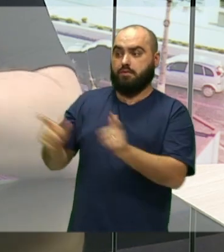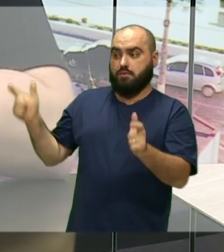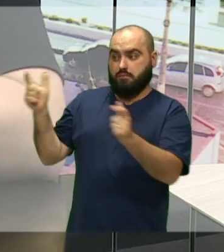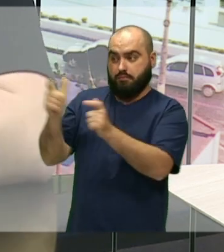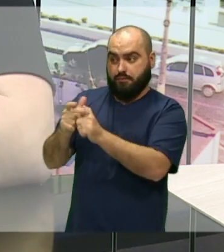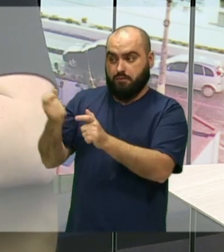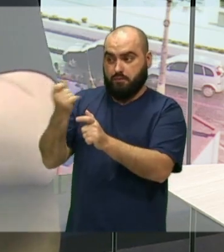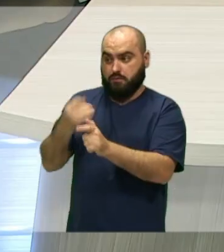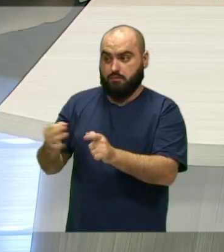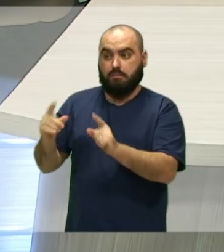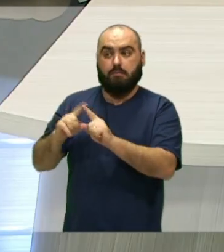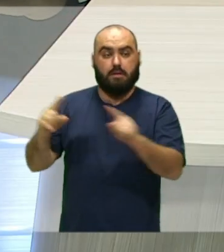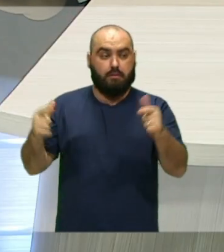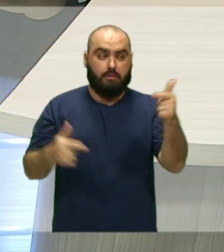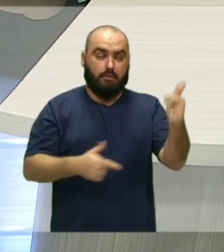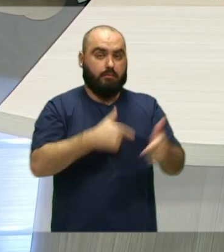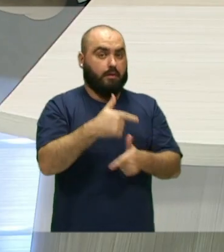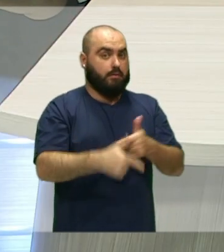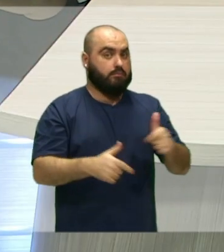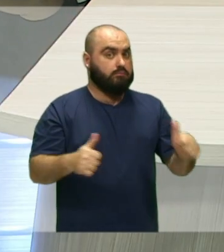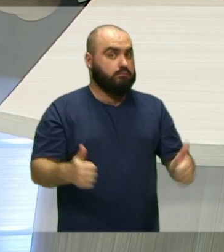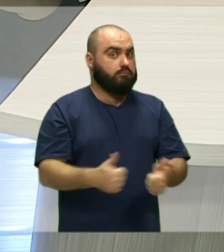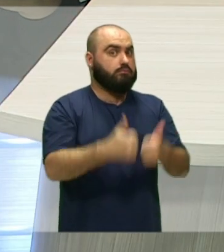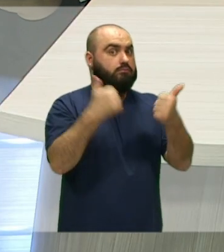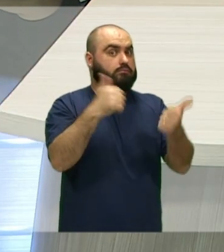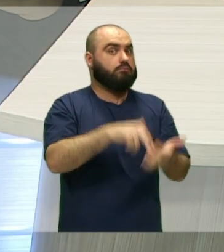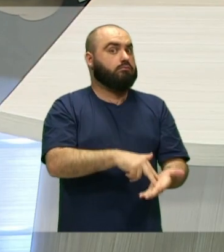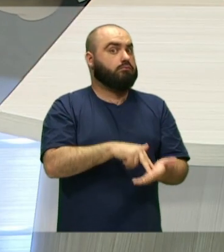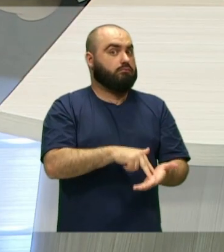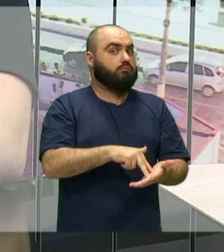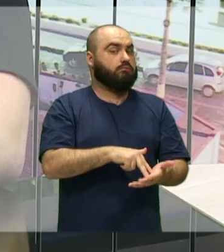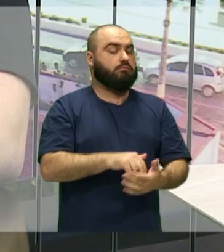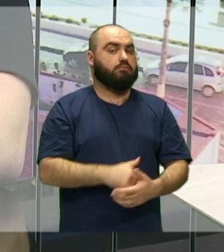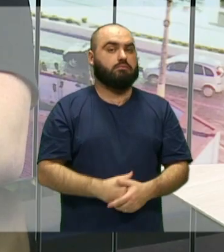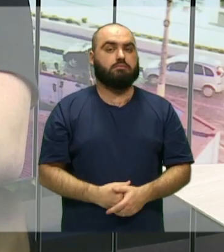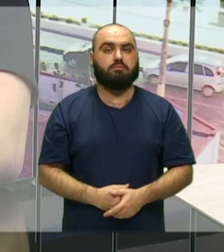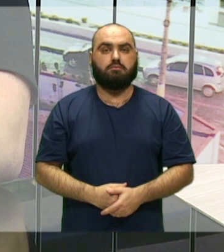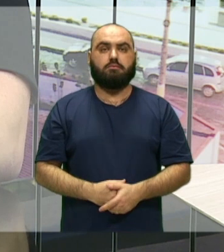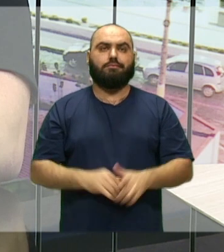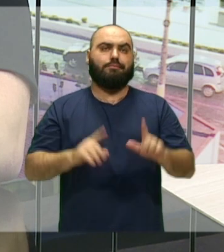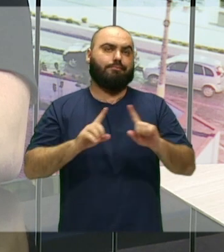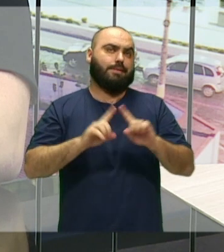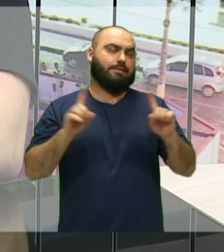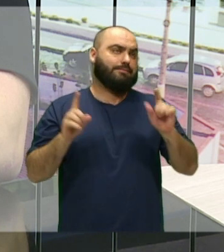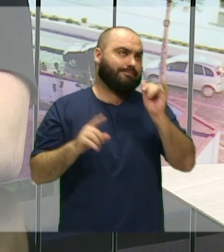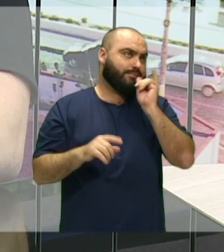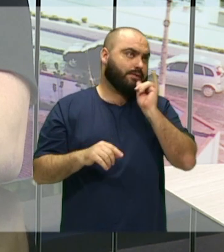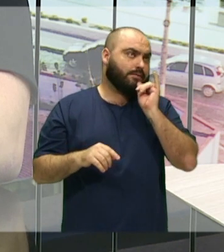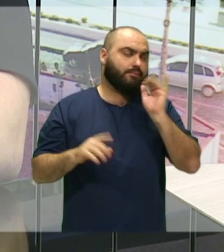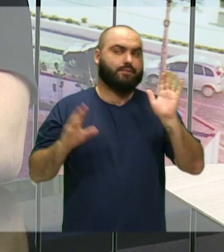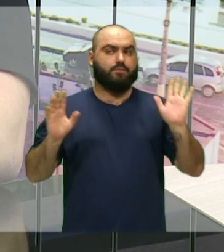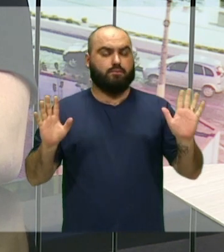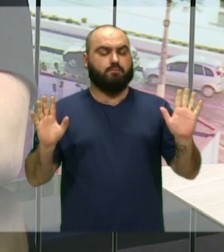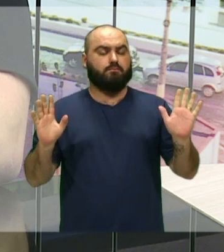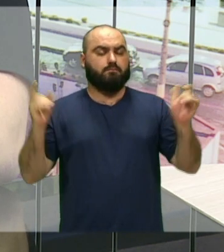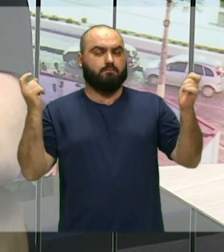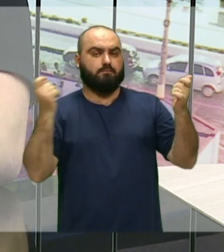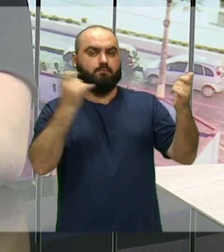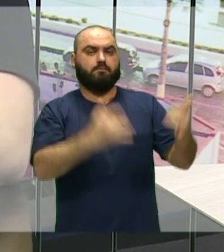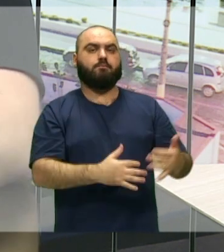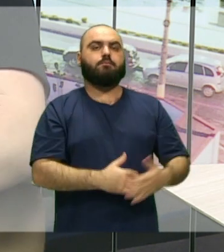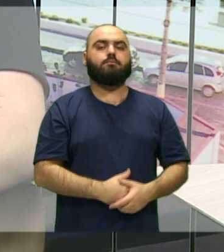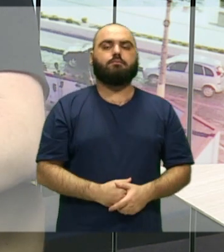as empresas eh as ações realizadas mas por exemplo eh uma